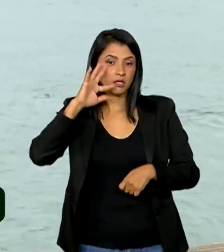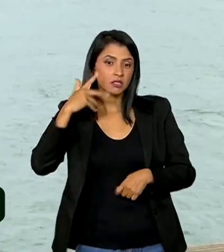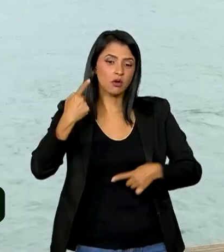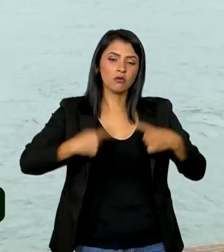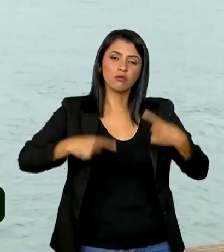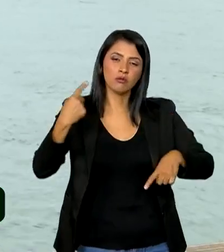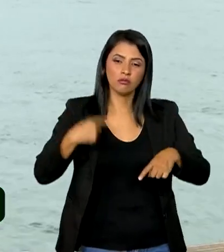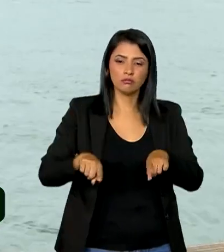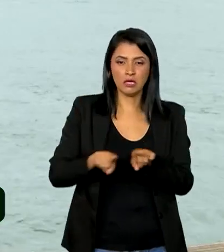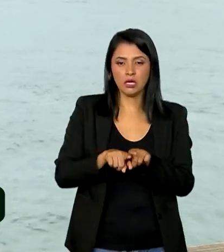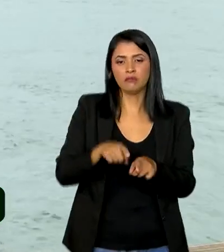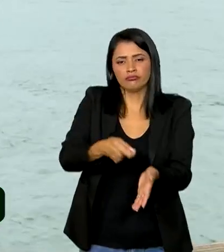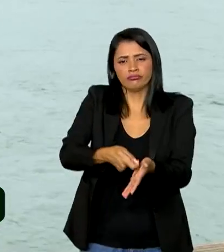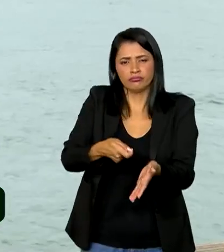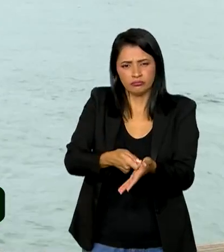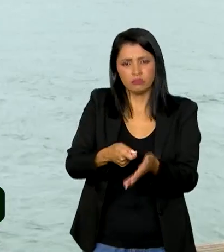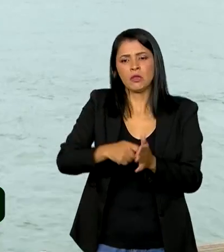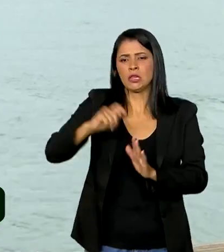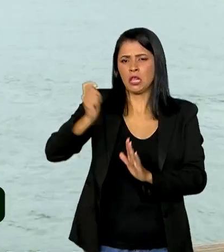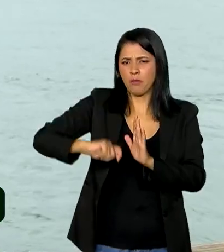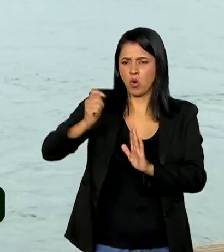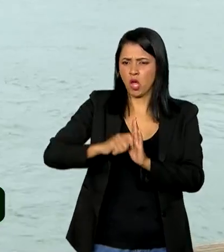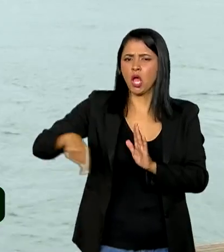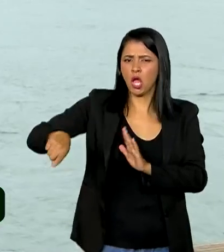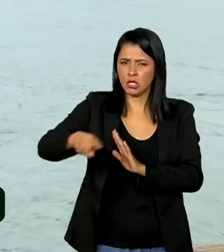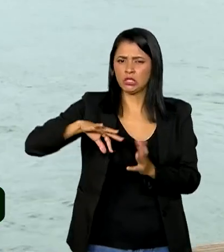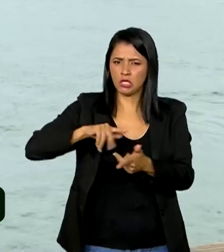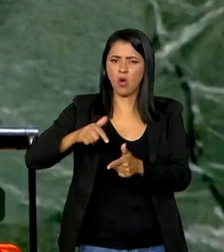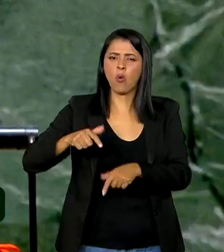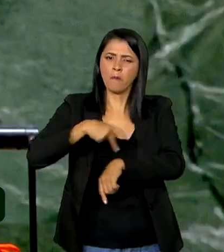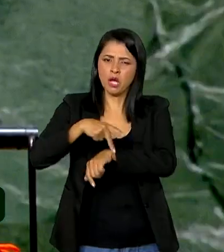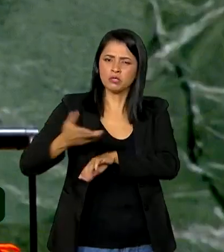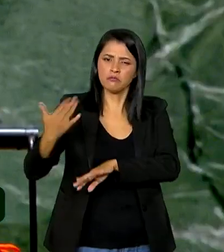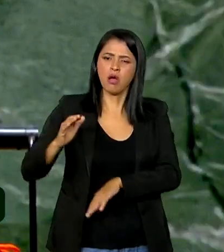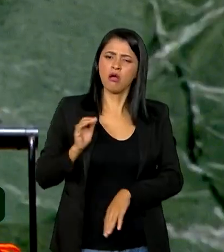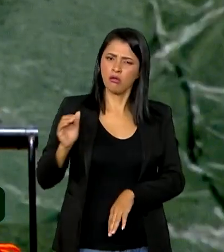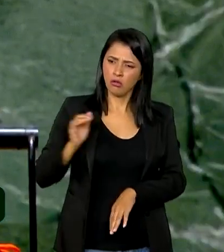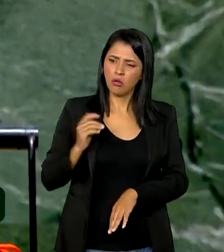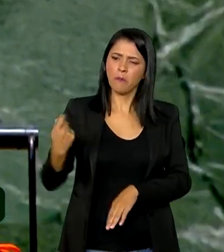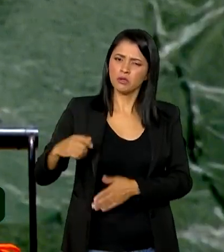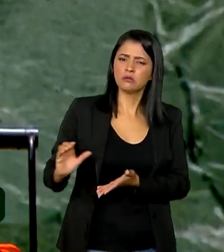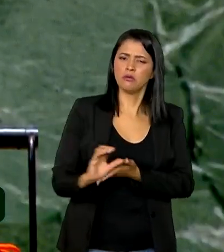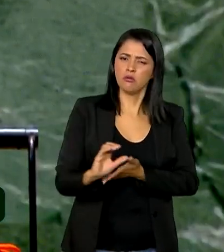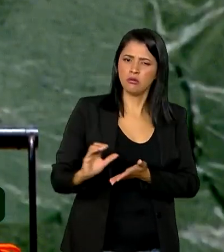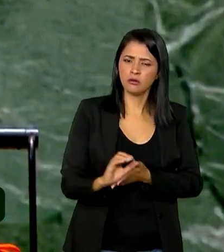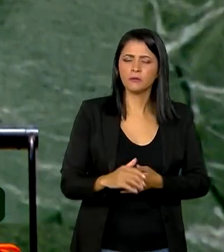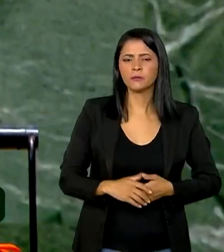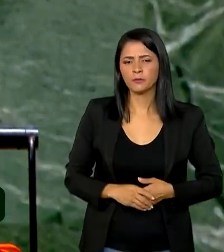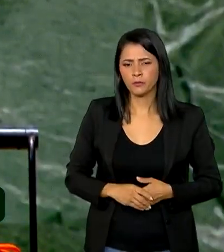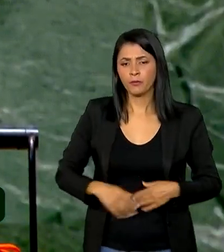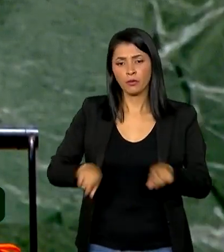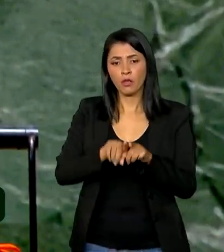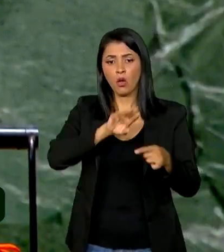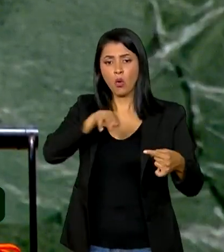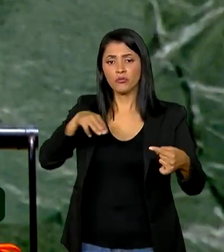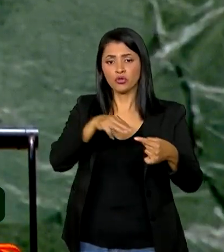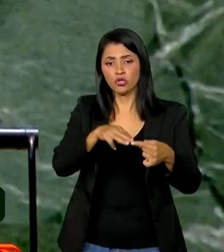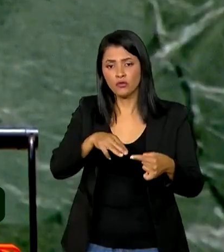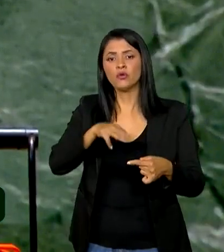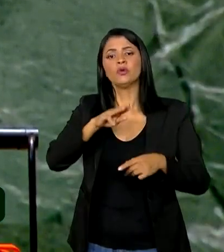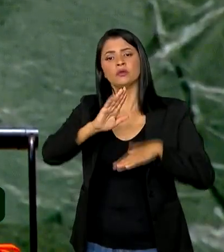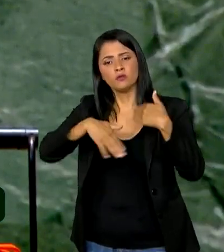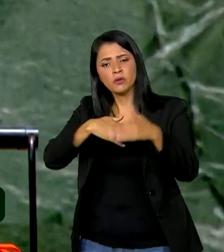e cobrou a tributação global dos países mais ricos. Enquanto os objetivos do desenvolvimento sustentável ficam para